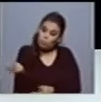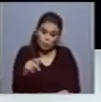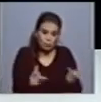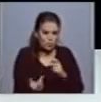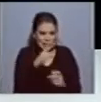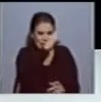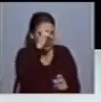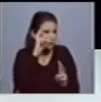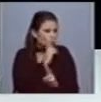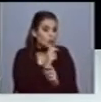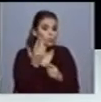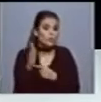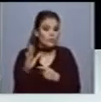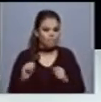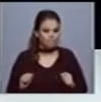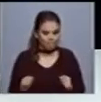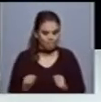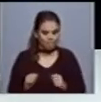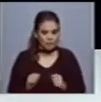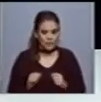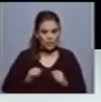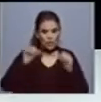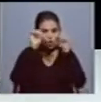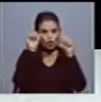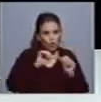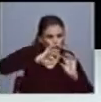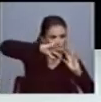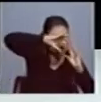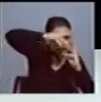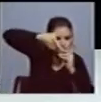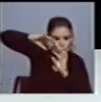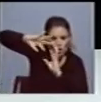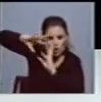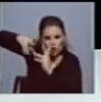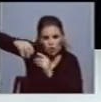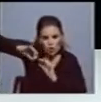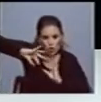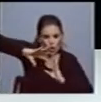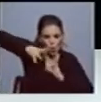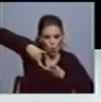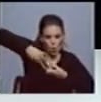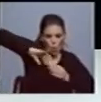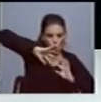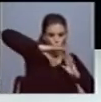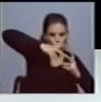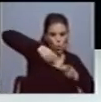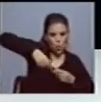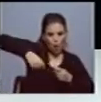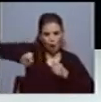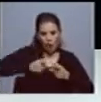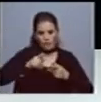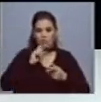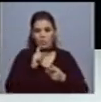difíceis de detectar. Por exemplo, sistemas planetários. Os sistemas planetários, os planetas, quando giram à volta da sua estrela, também emitem